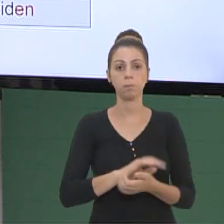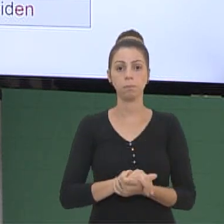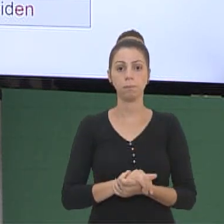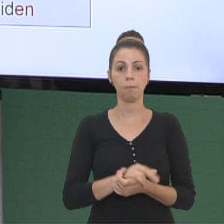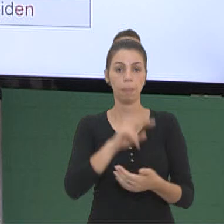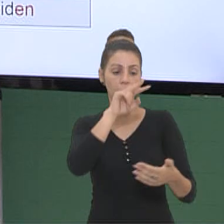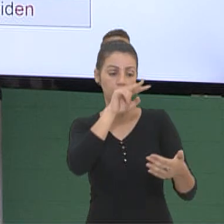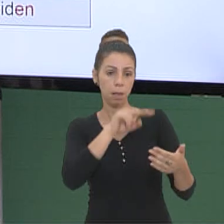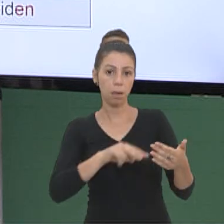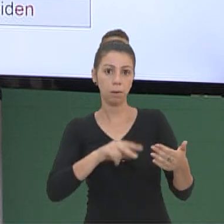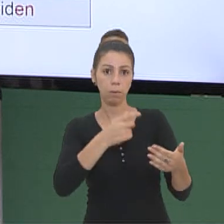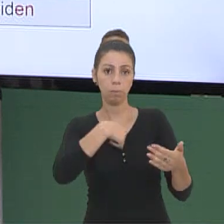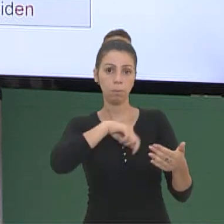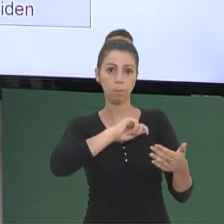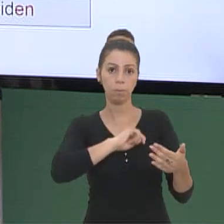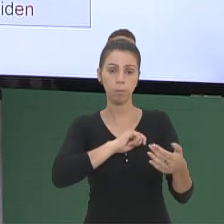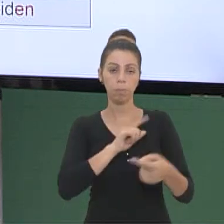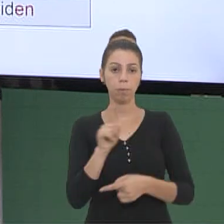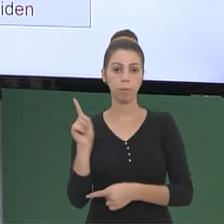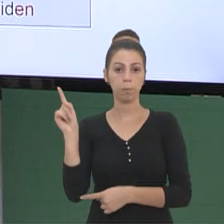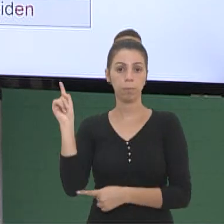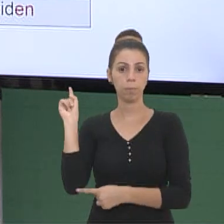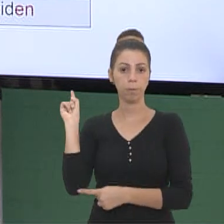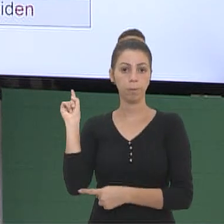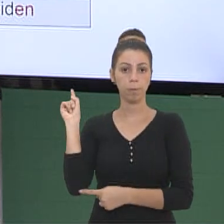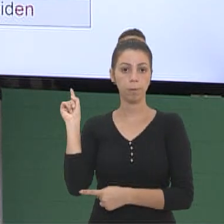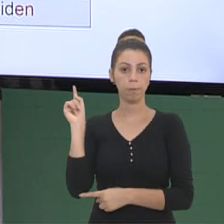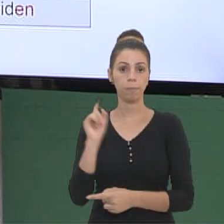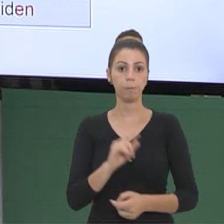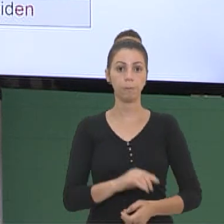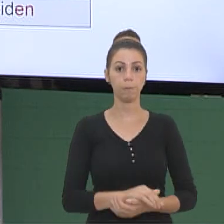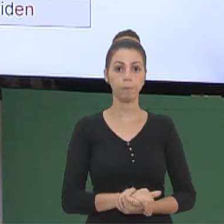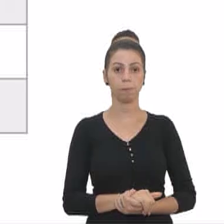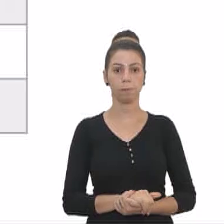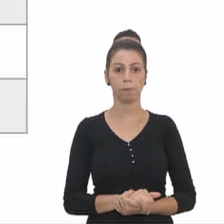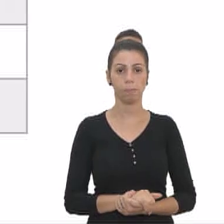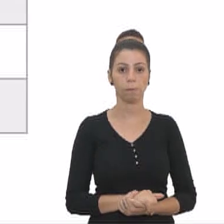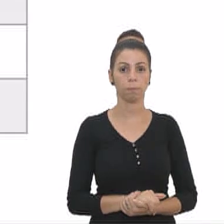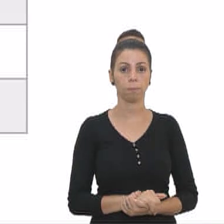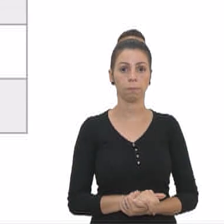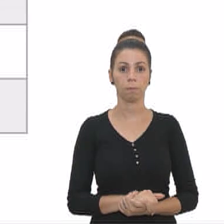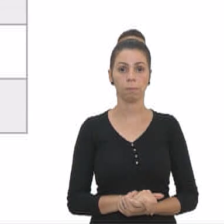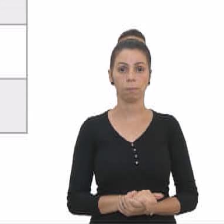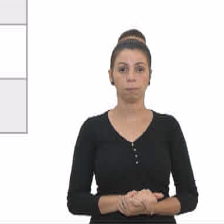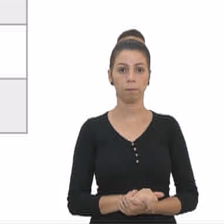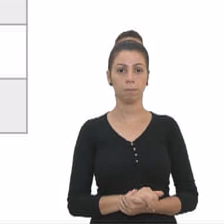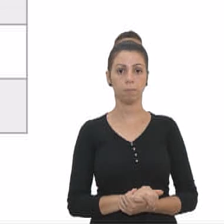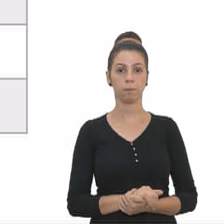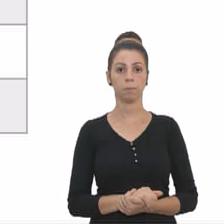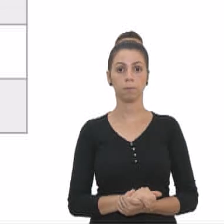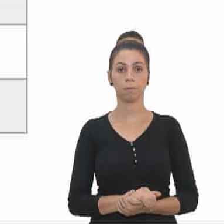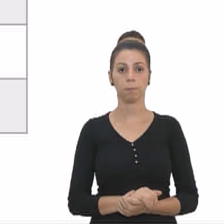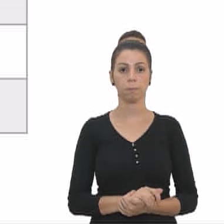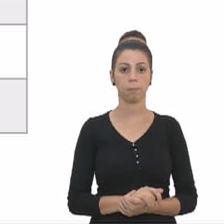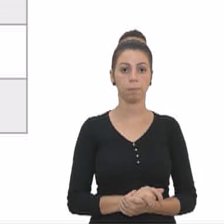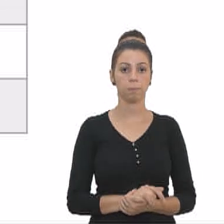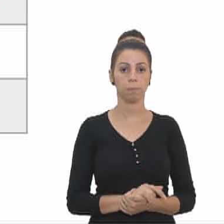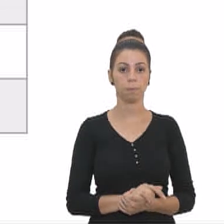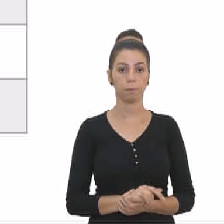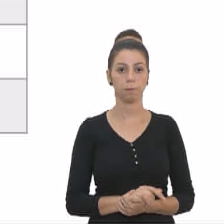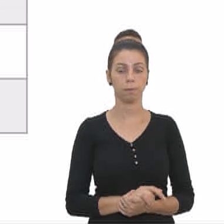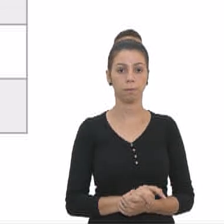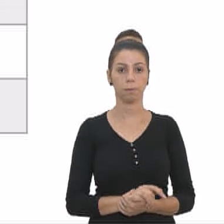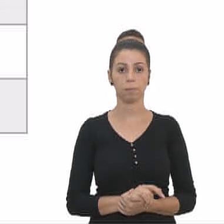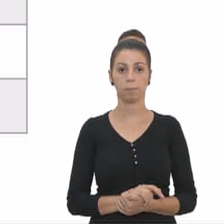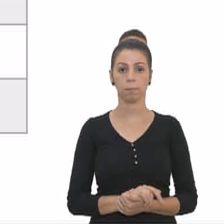olvides, usted no se olvide, nosotros, nosotras, no nos